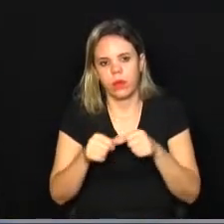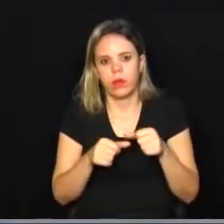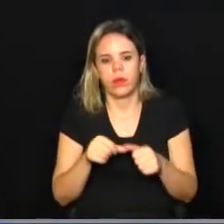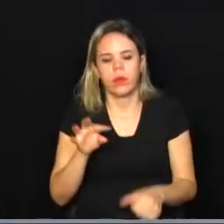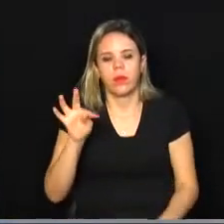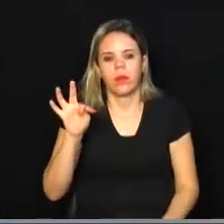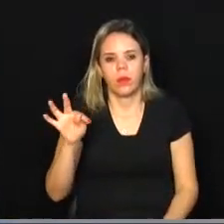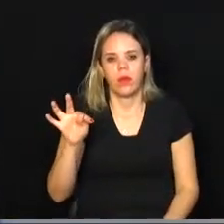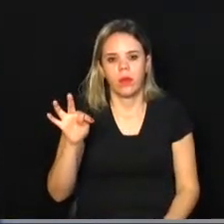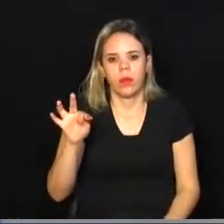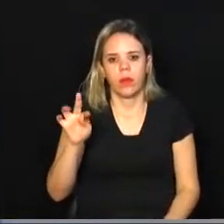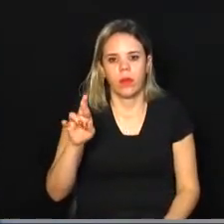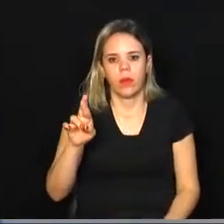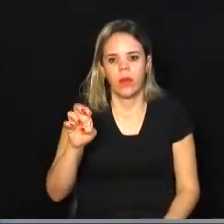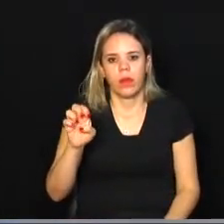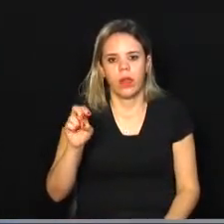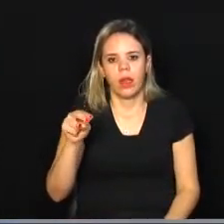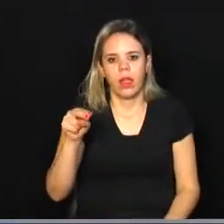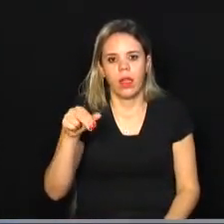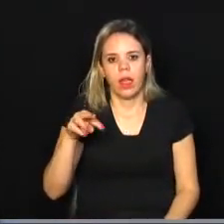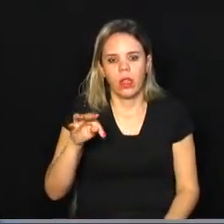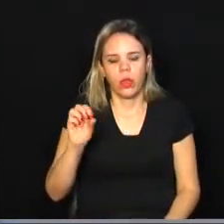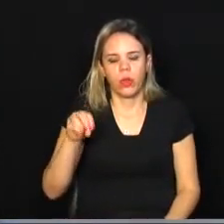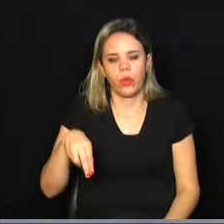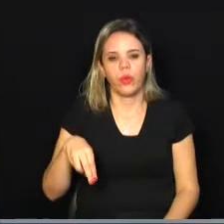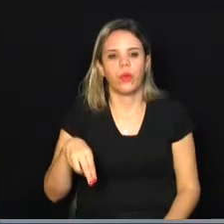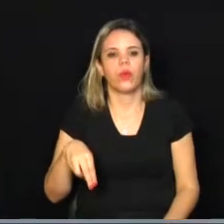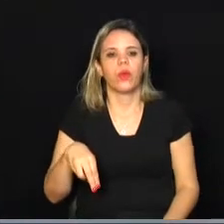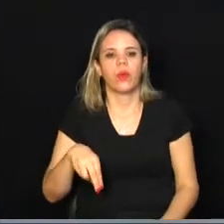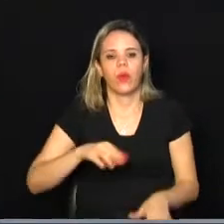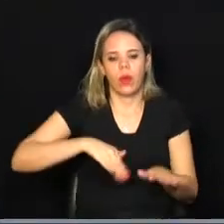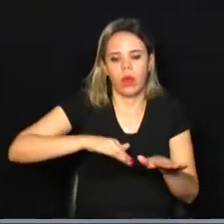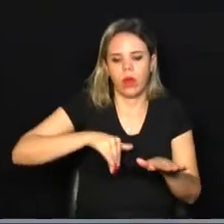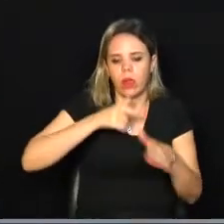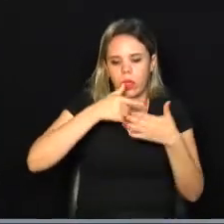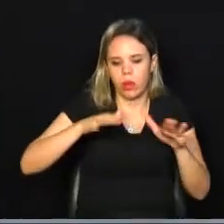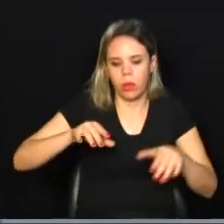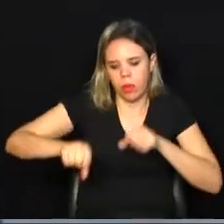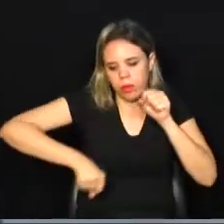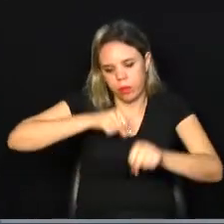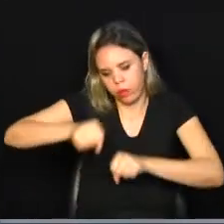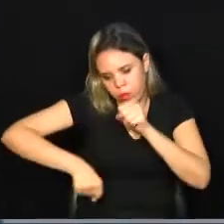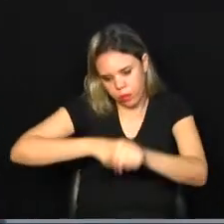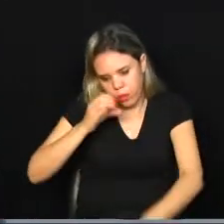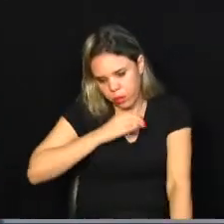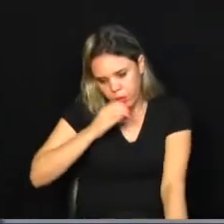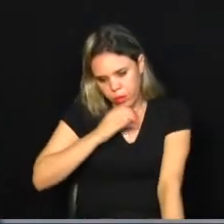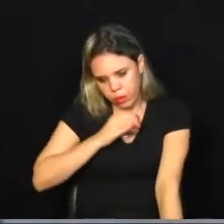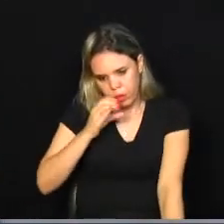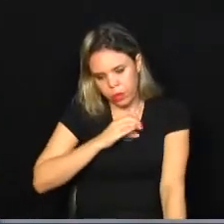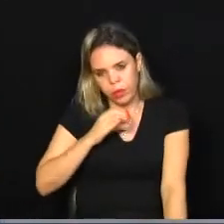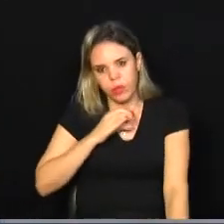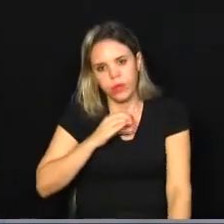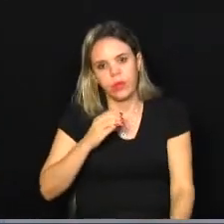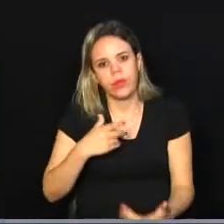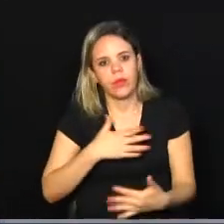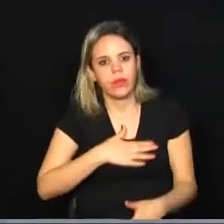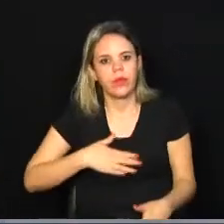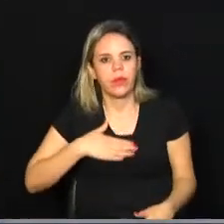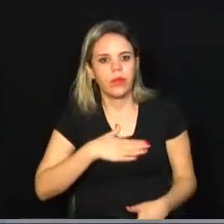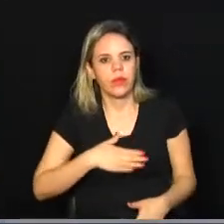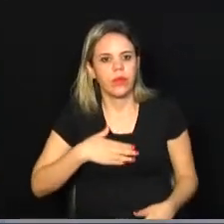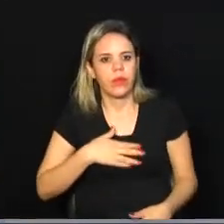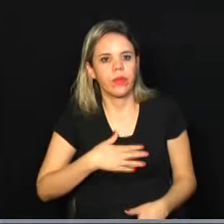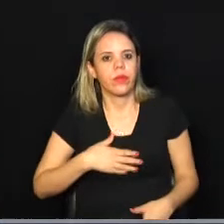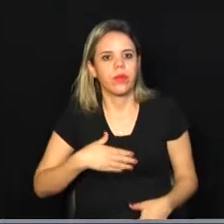E aí eu amei. Amei nadar no mar, amei pedalar, correr, sabe? Eu gosto bastante